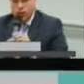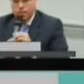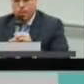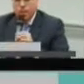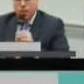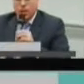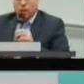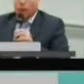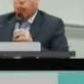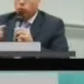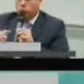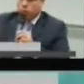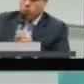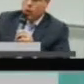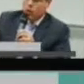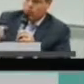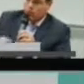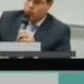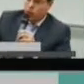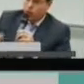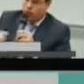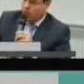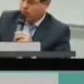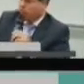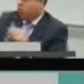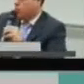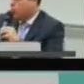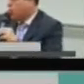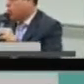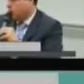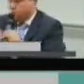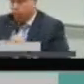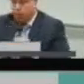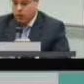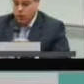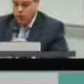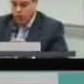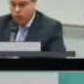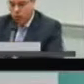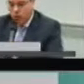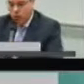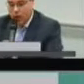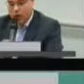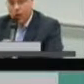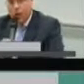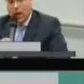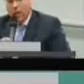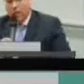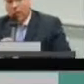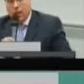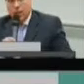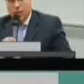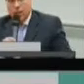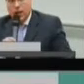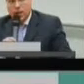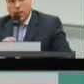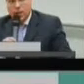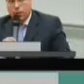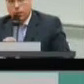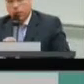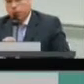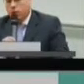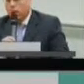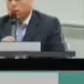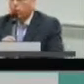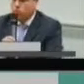os insumos estratégicos. E esta lei, doutor Francisco, ela tem, e nós cometemos um equívoco e precisamos reconhecer, porque